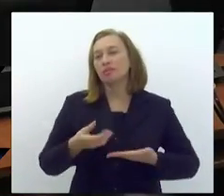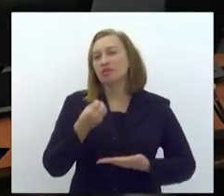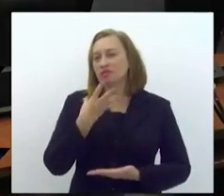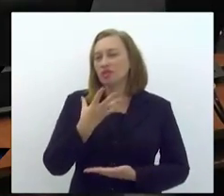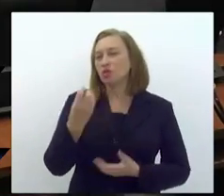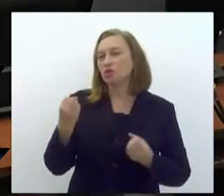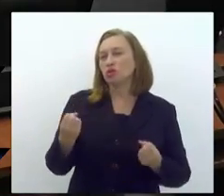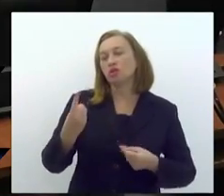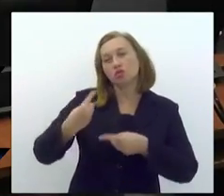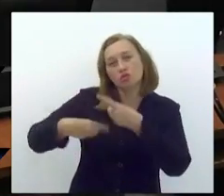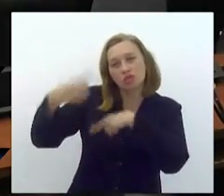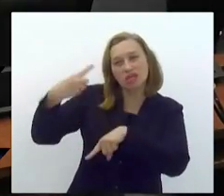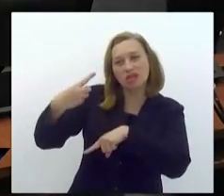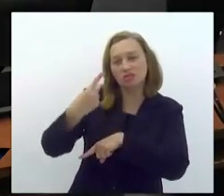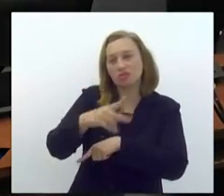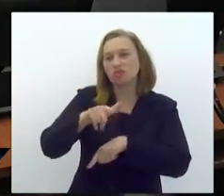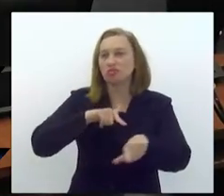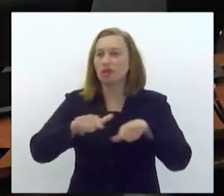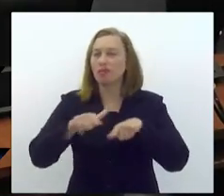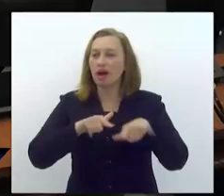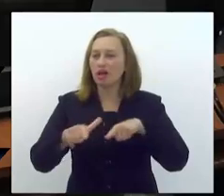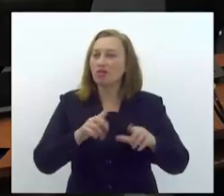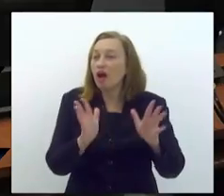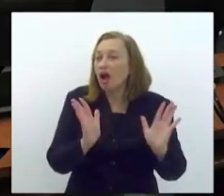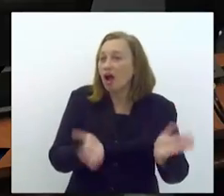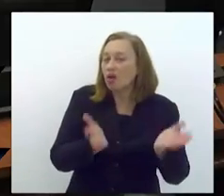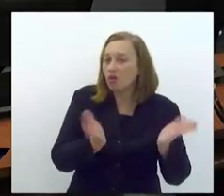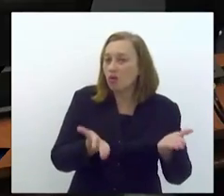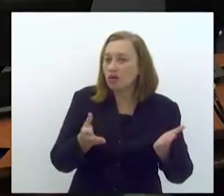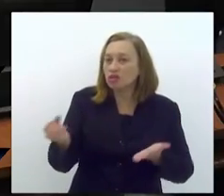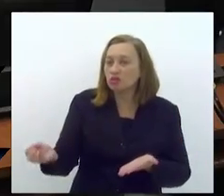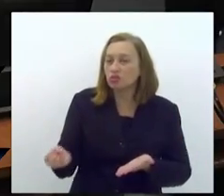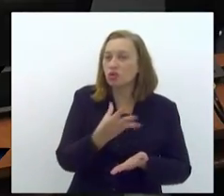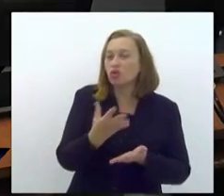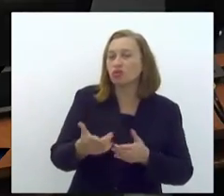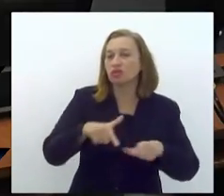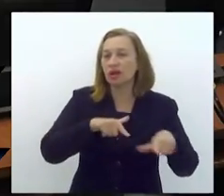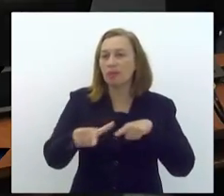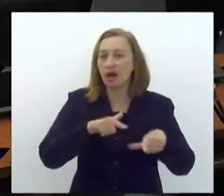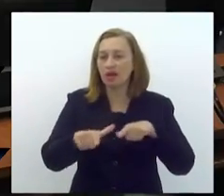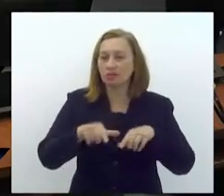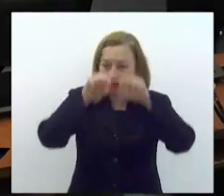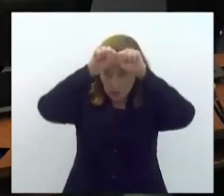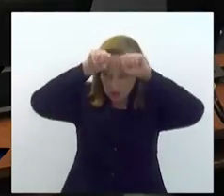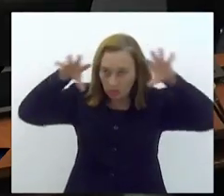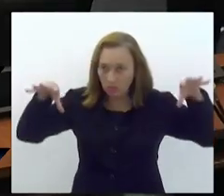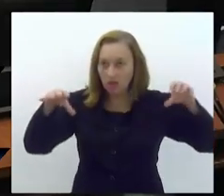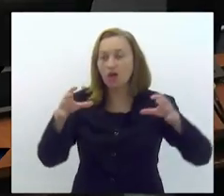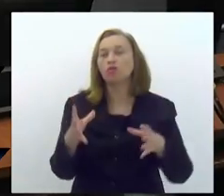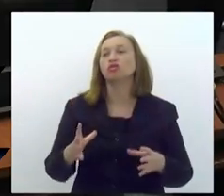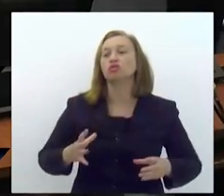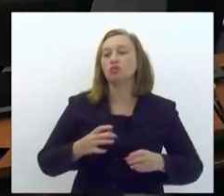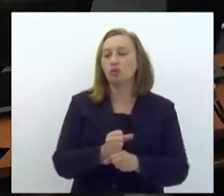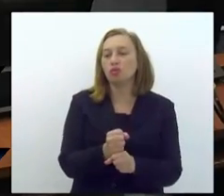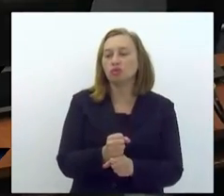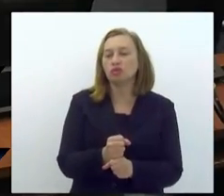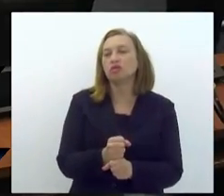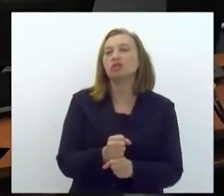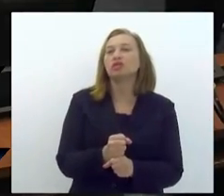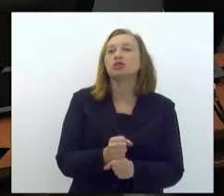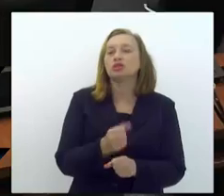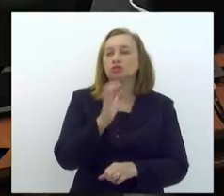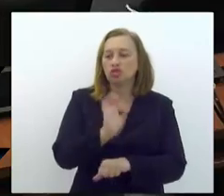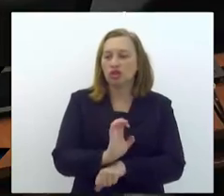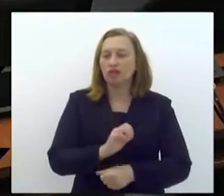na empreitada lá agora na sua nova casa Tribunal de Contas do Estado deputada Carla Machado por